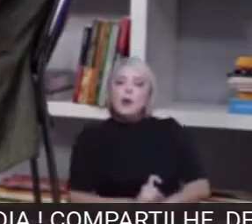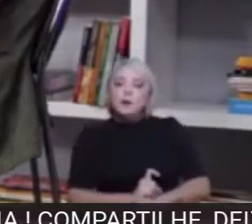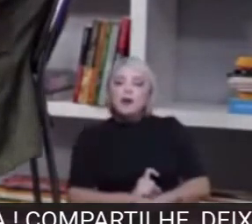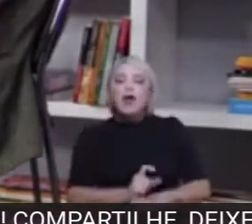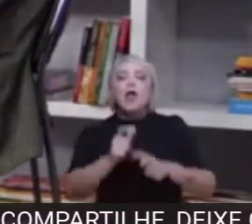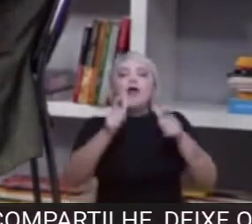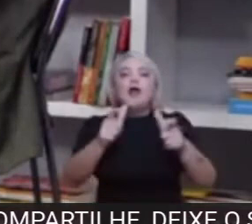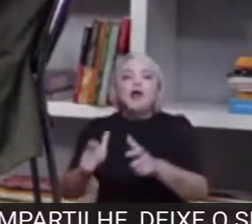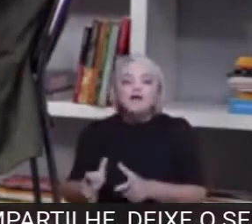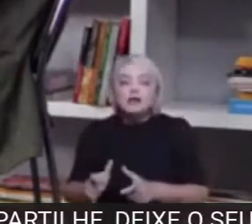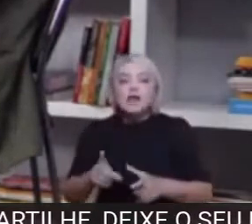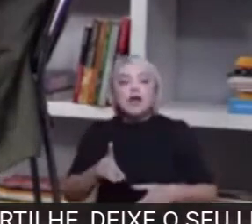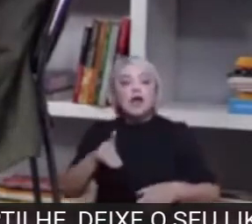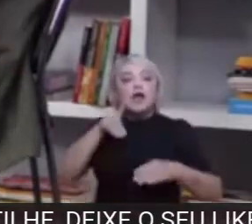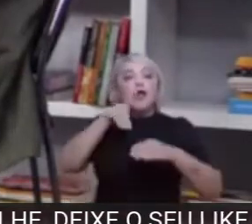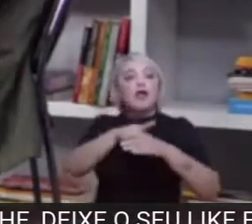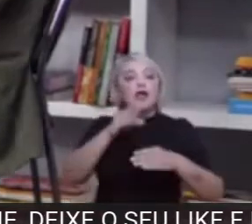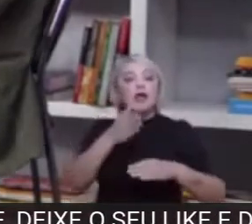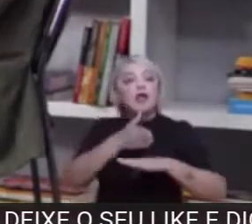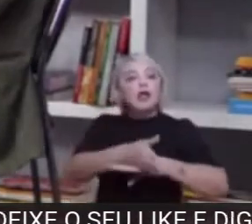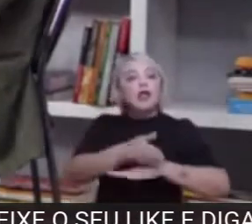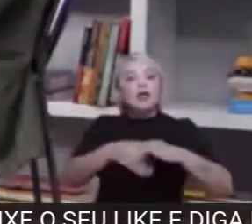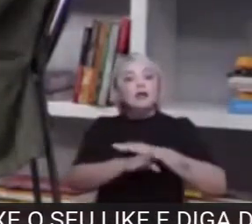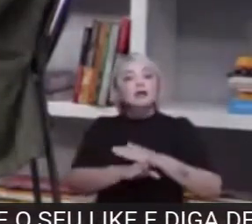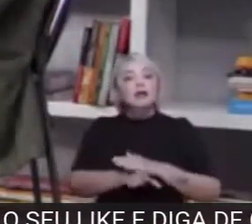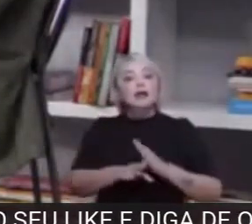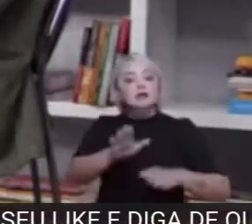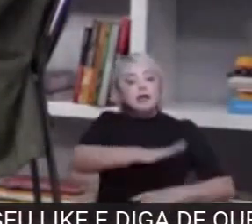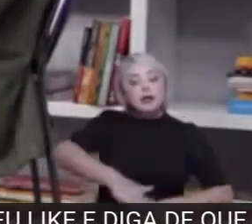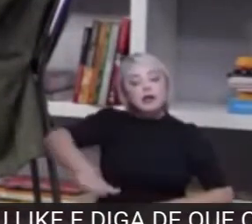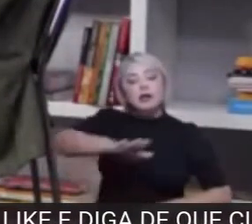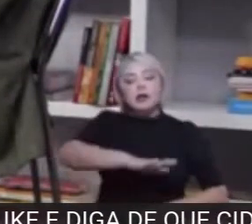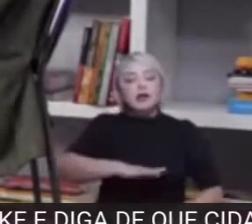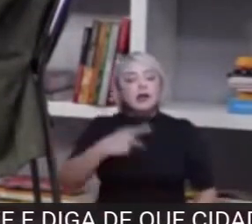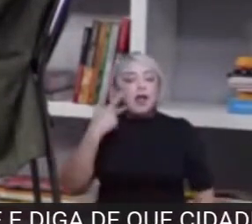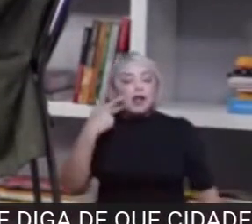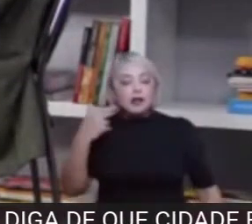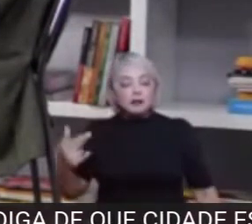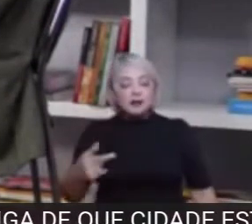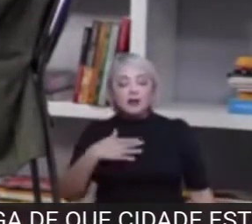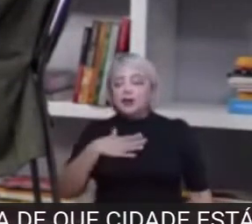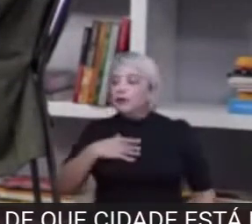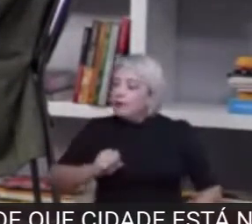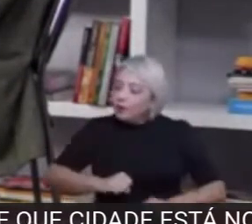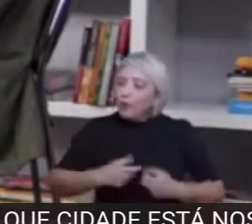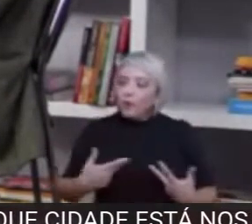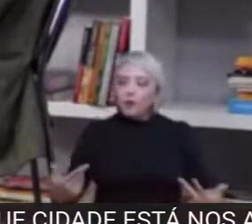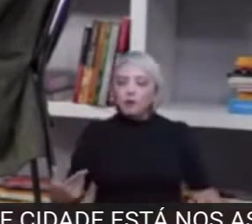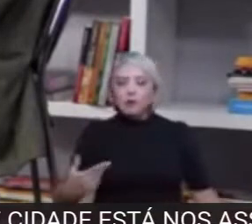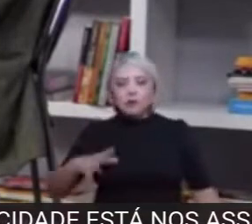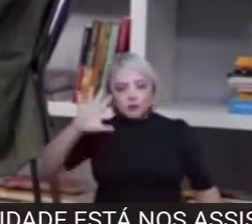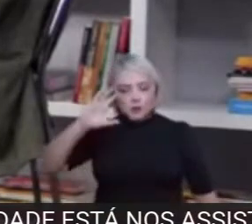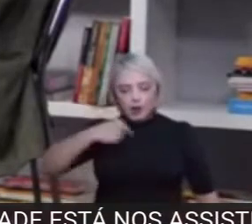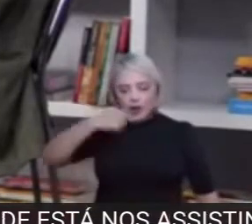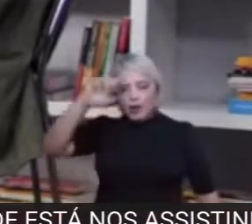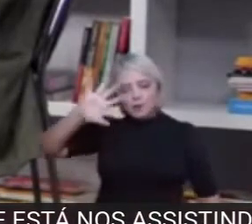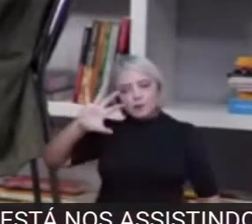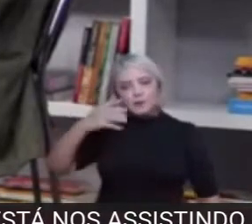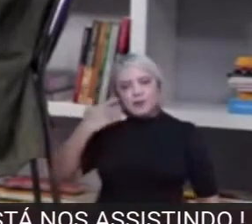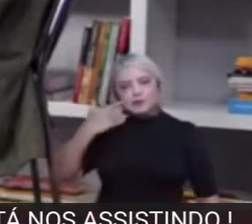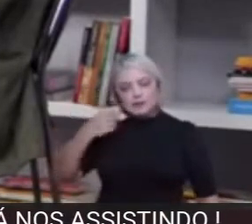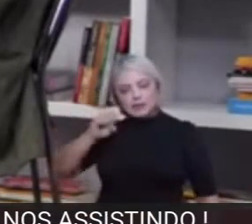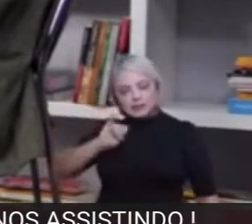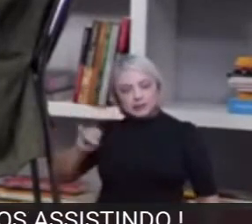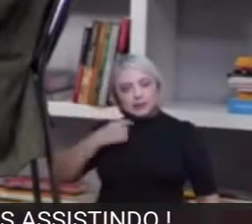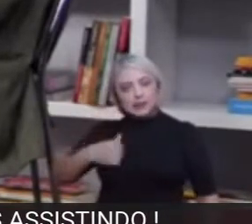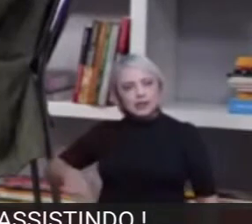reserva, sabe, de parques nacionais, é muita tarefa. Então, você veja, quando eu decidi, se eu vou ser candidato, eu vou pedir